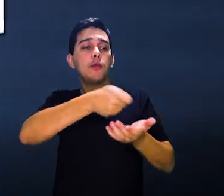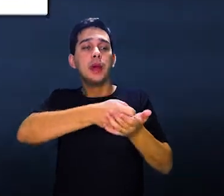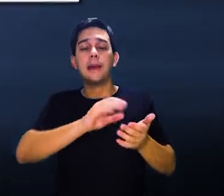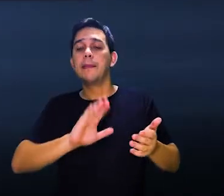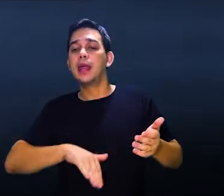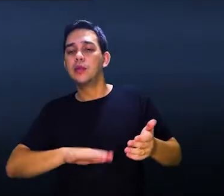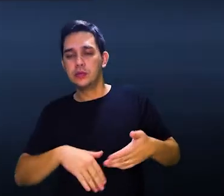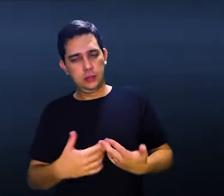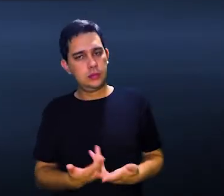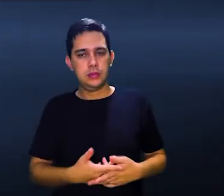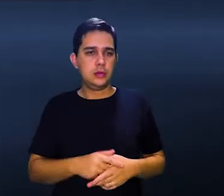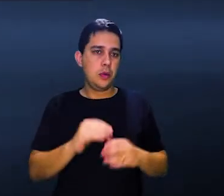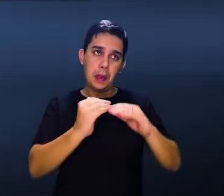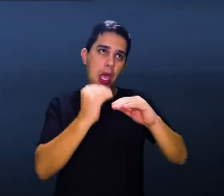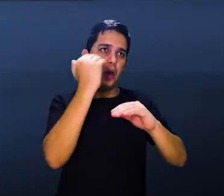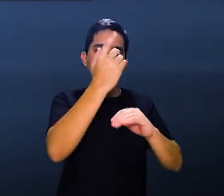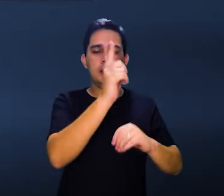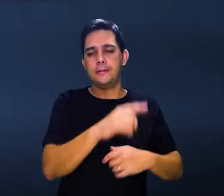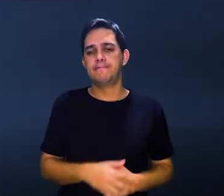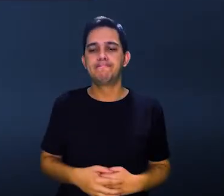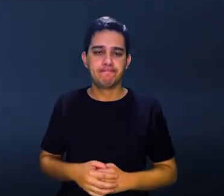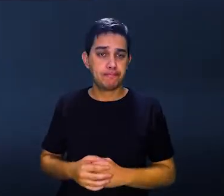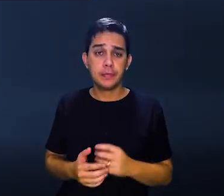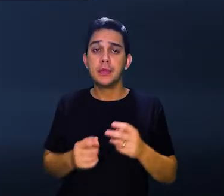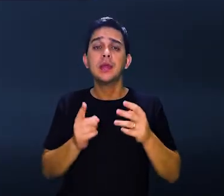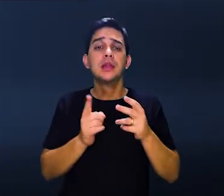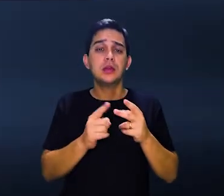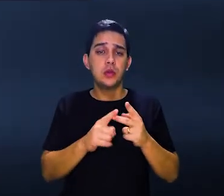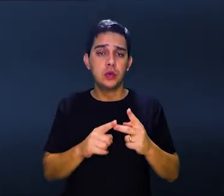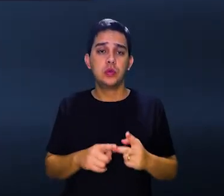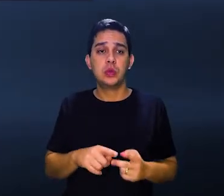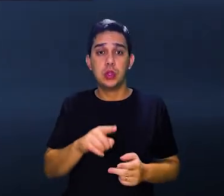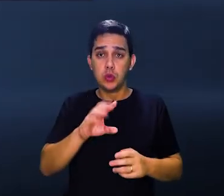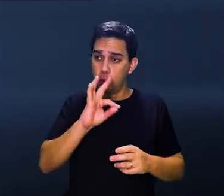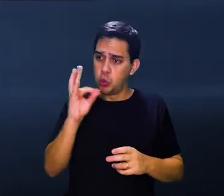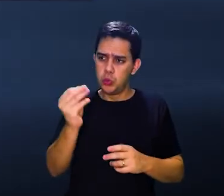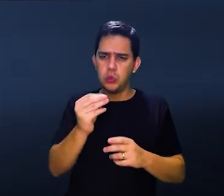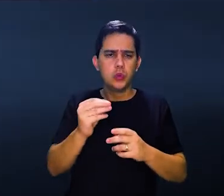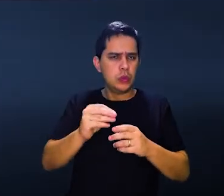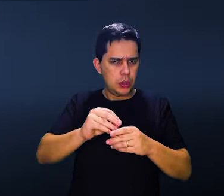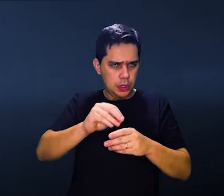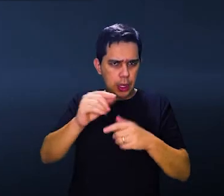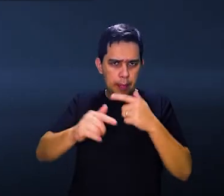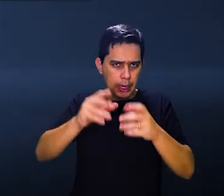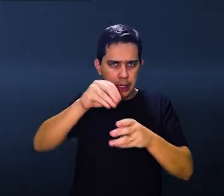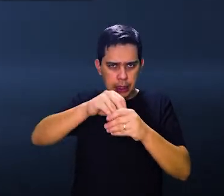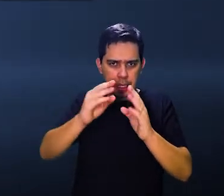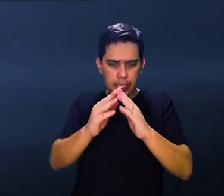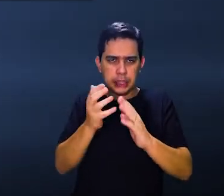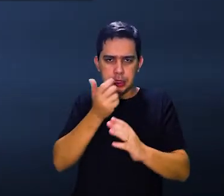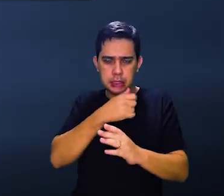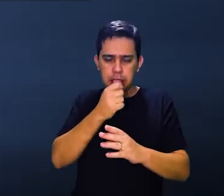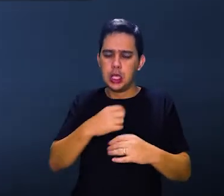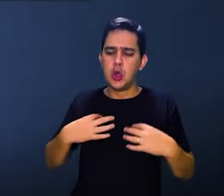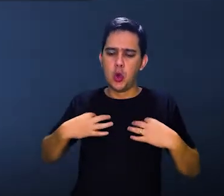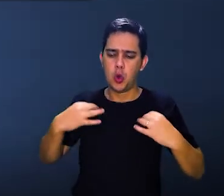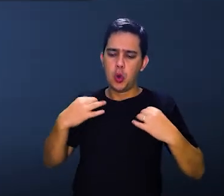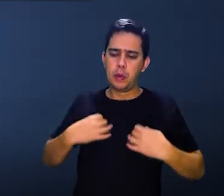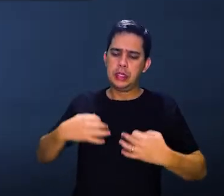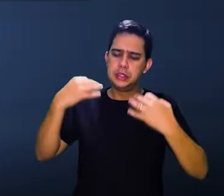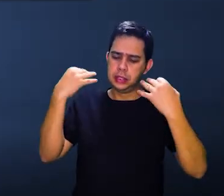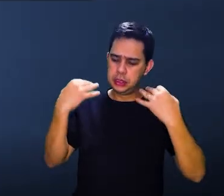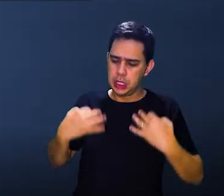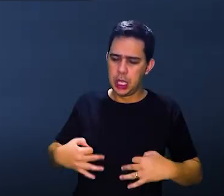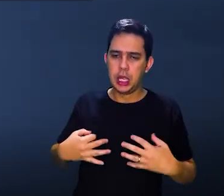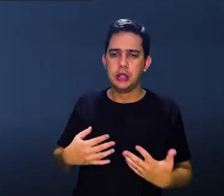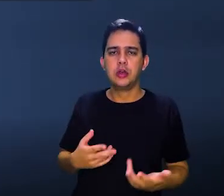manter devidamente uniformizados e identificados os funcionários